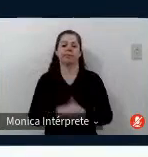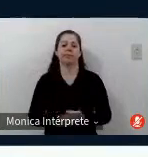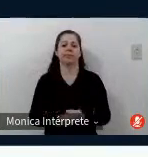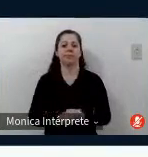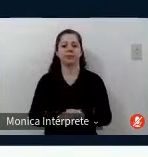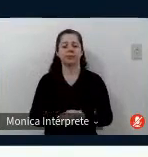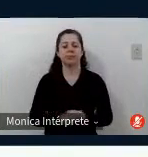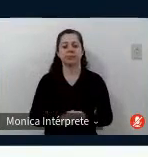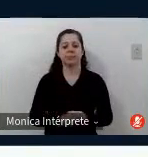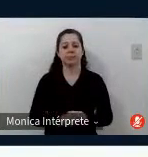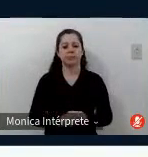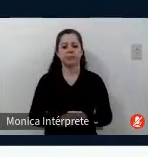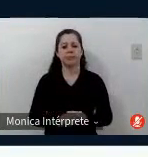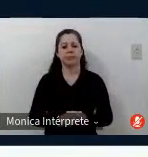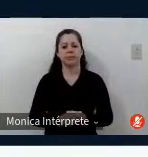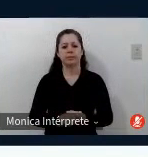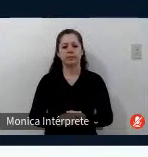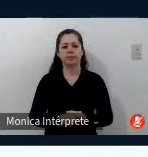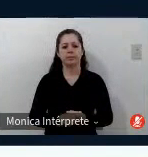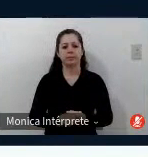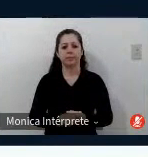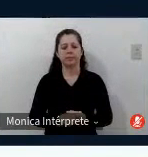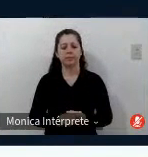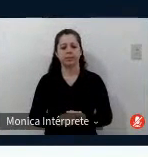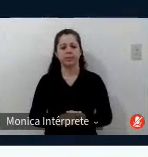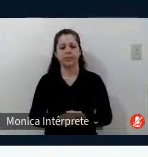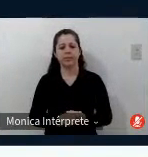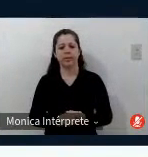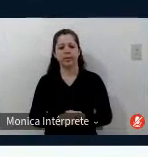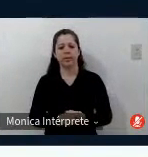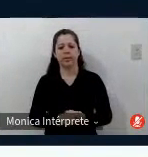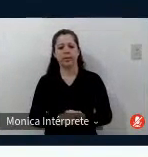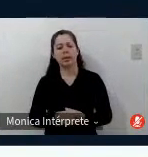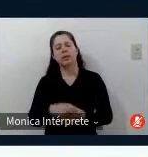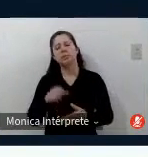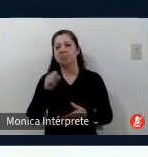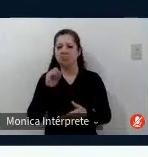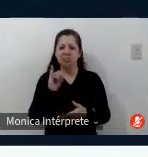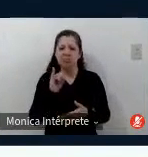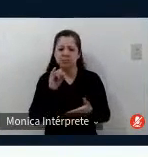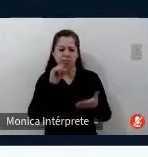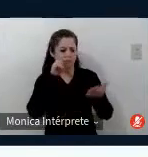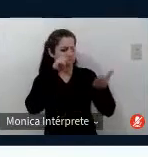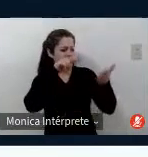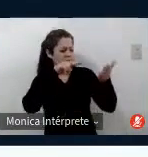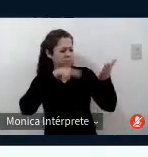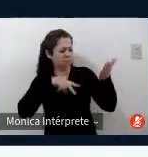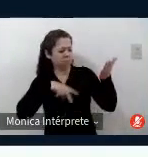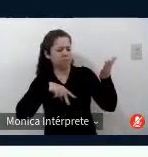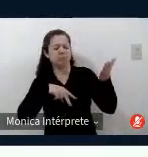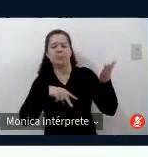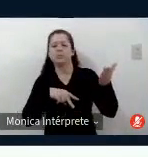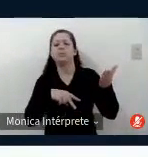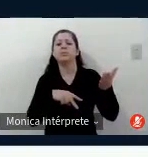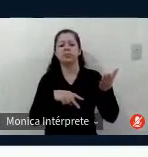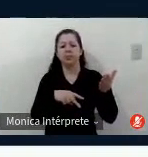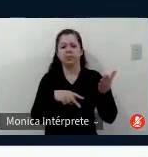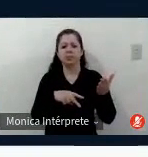Então, assim, para quem não teve ainda a oportunidade de ler o nosso documento, ler a política institucional,